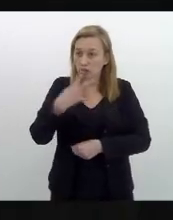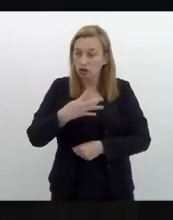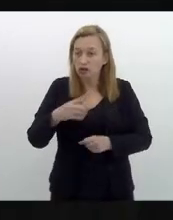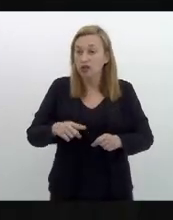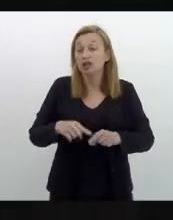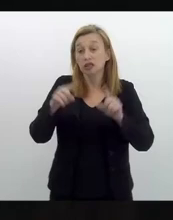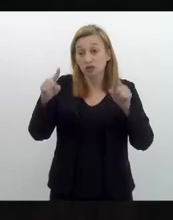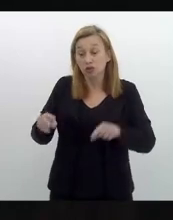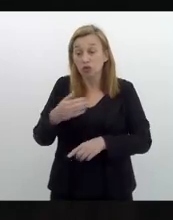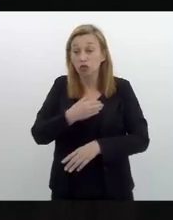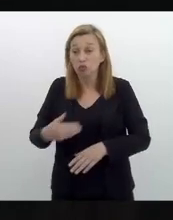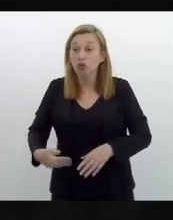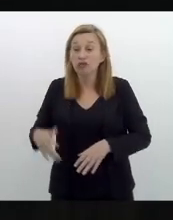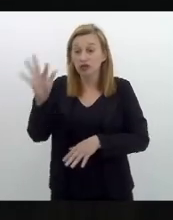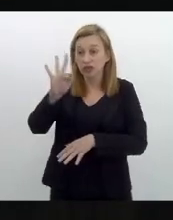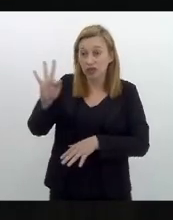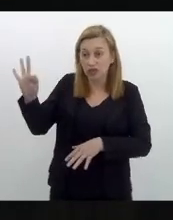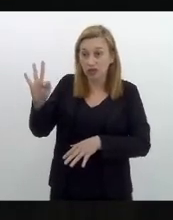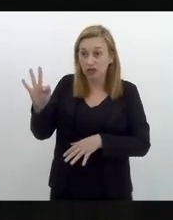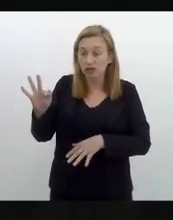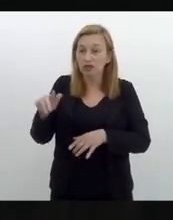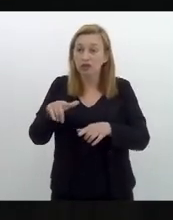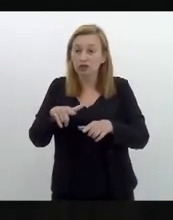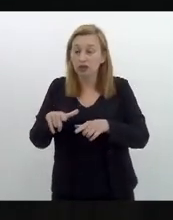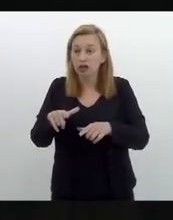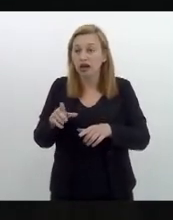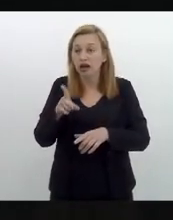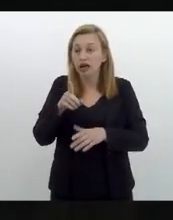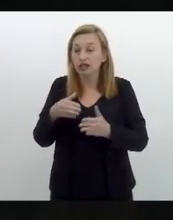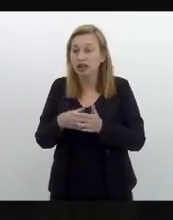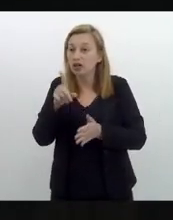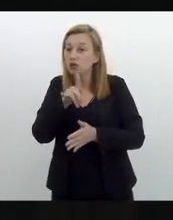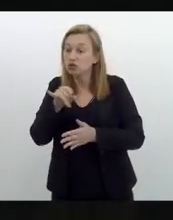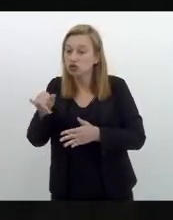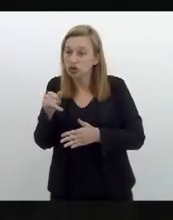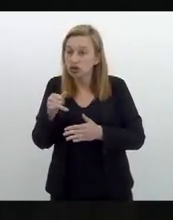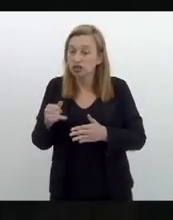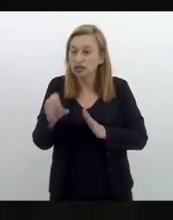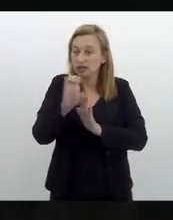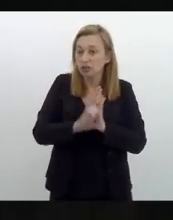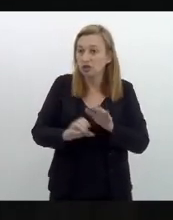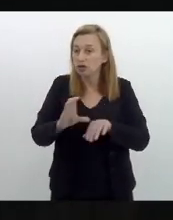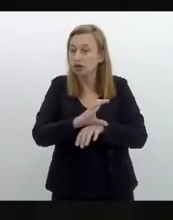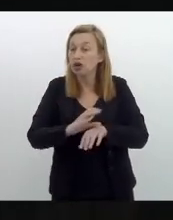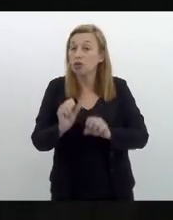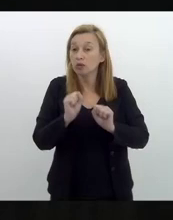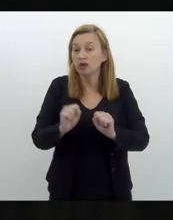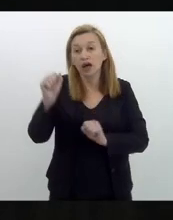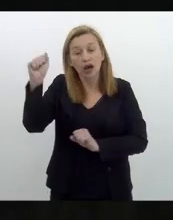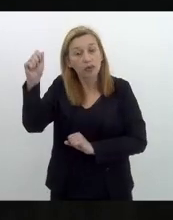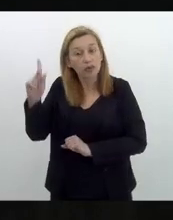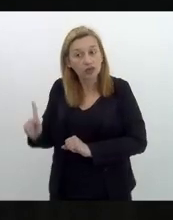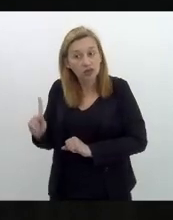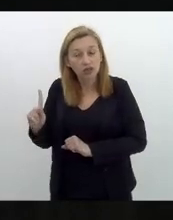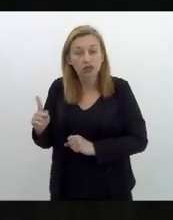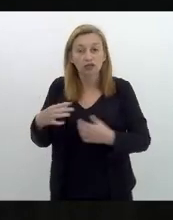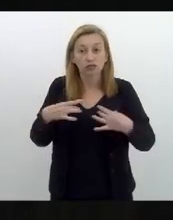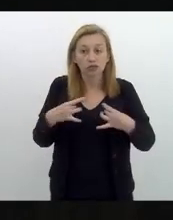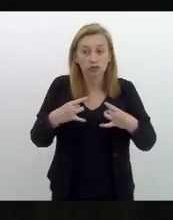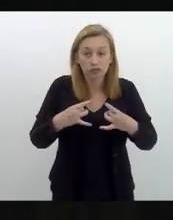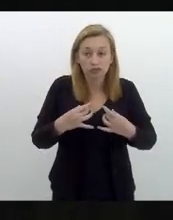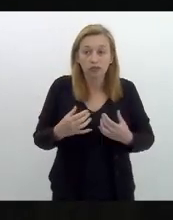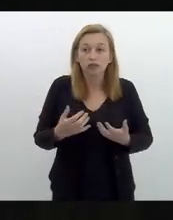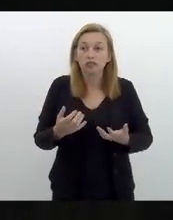federal que tenha ingressado no serviço público em cargo efetivo até a data desta emenda constitucional poderá aposentar-se voluntariamente